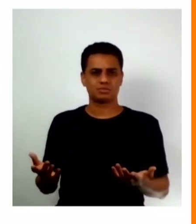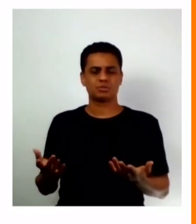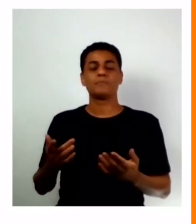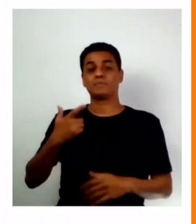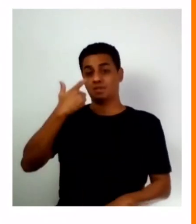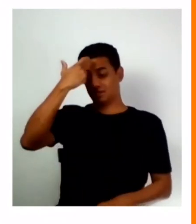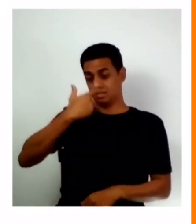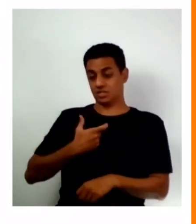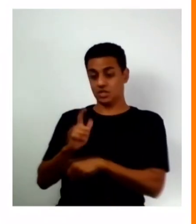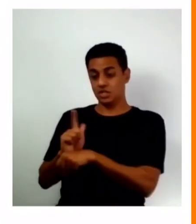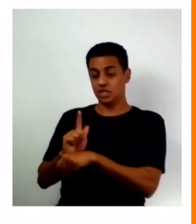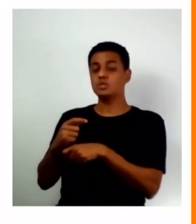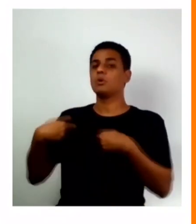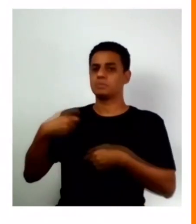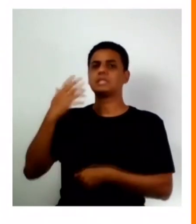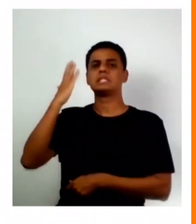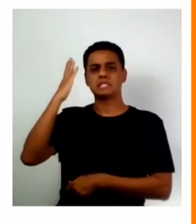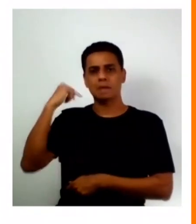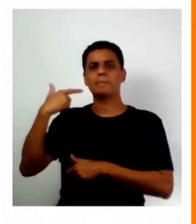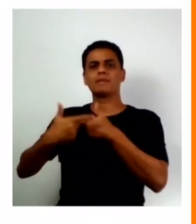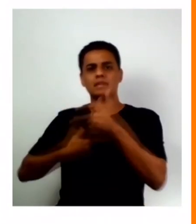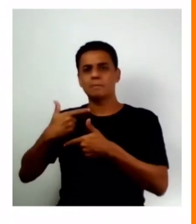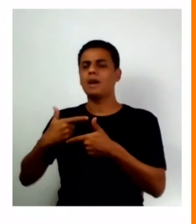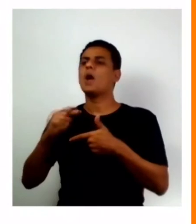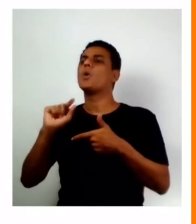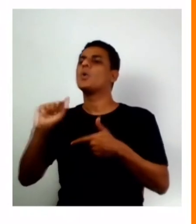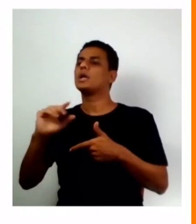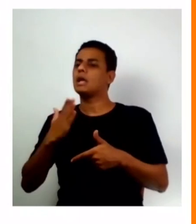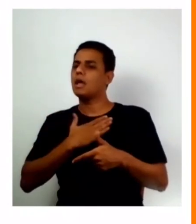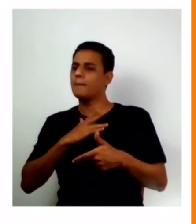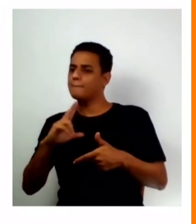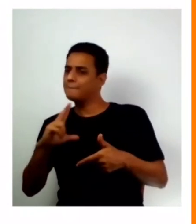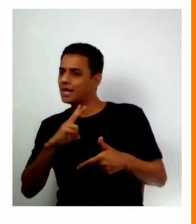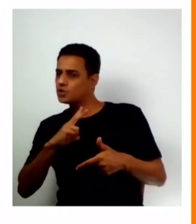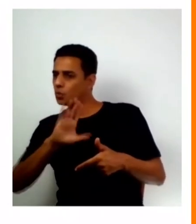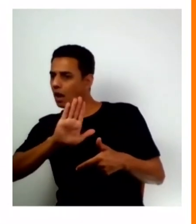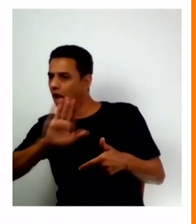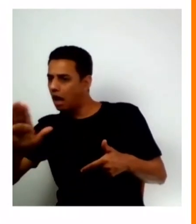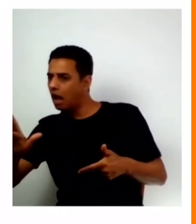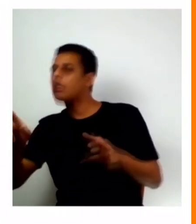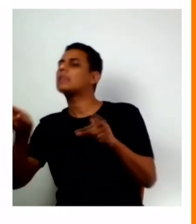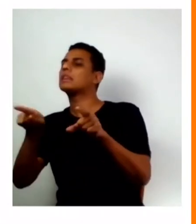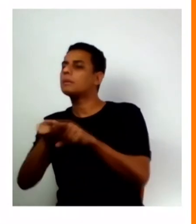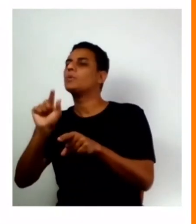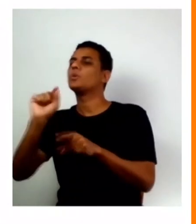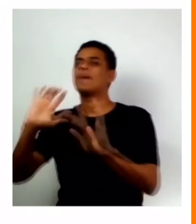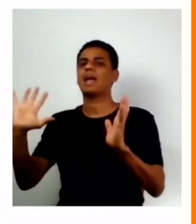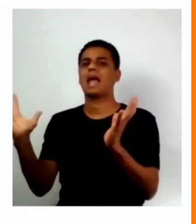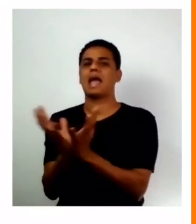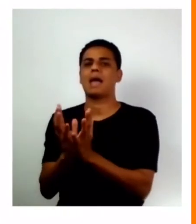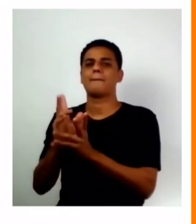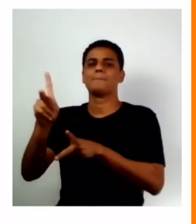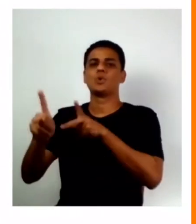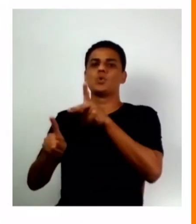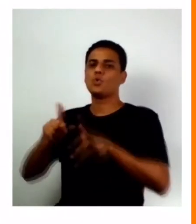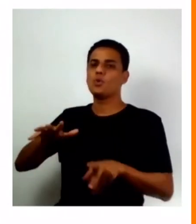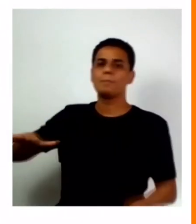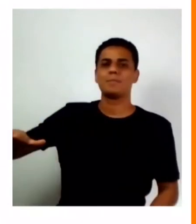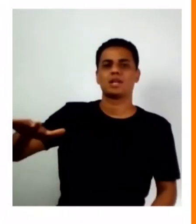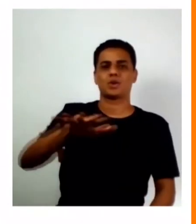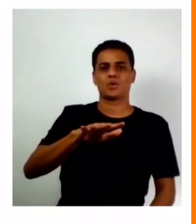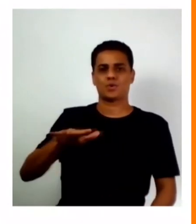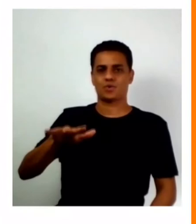lógica privada e em lógica pública. E em lógica do terceiro a escenários da sociedade civil.